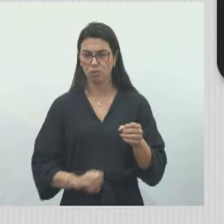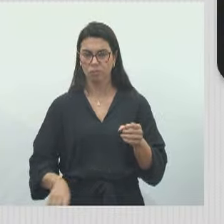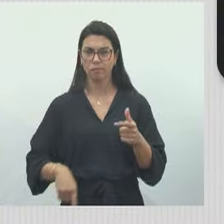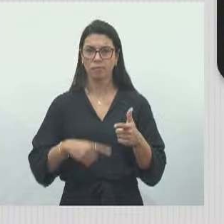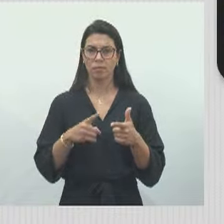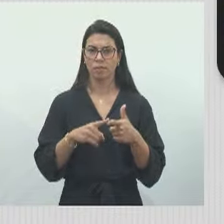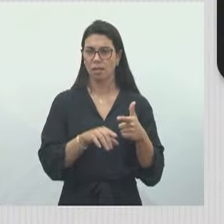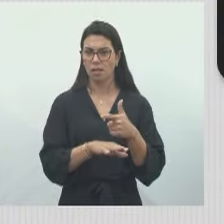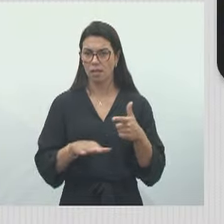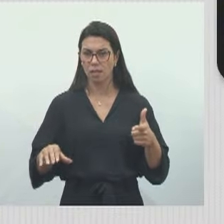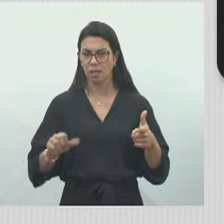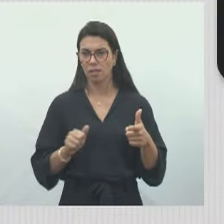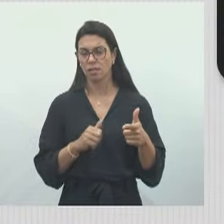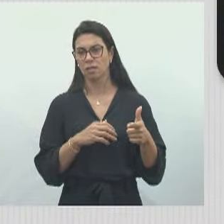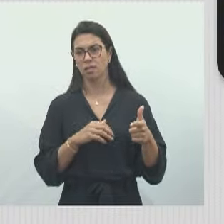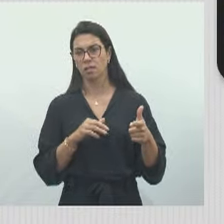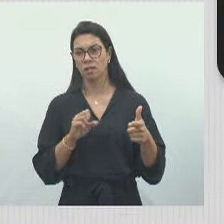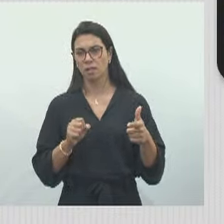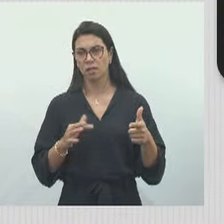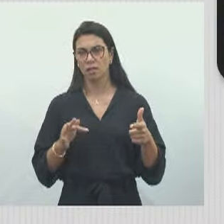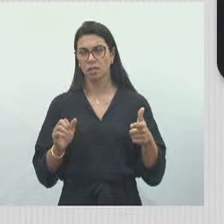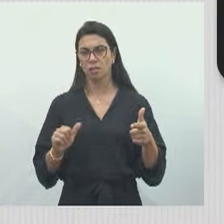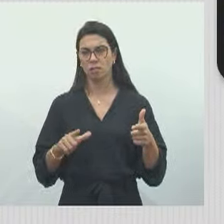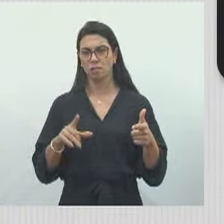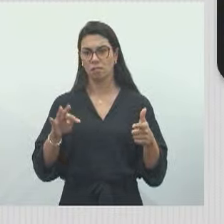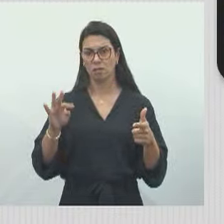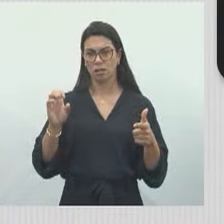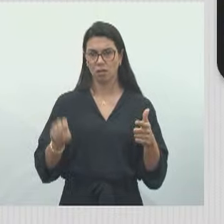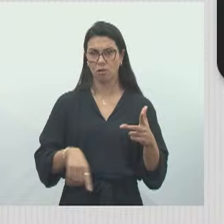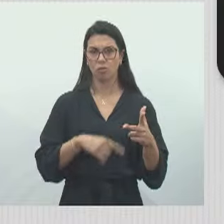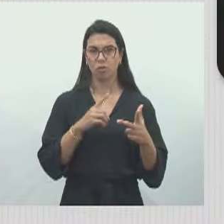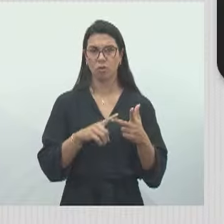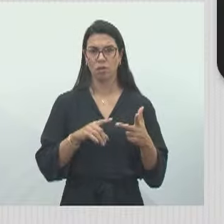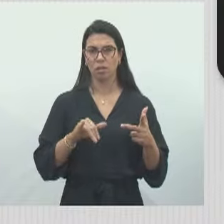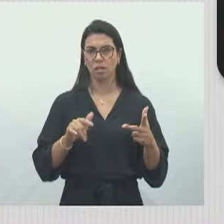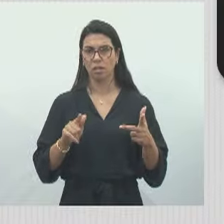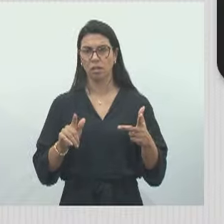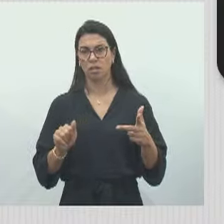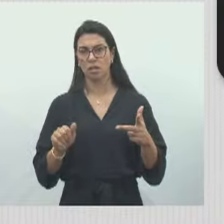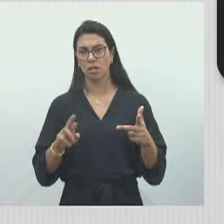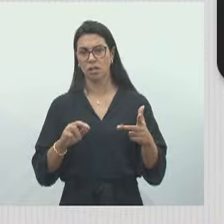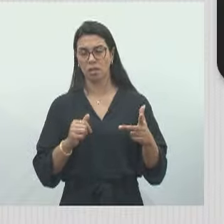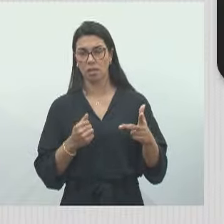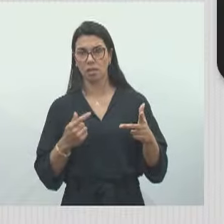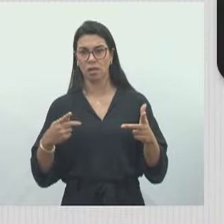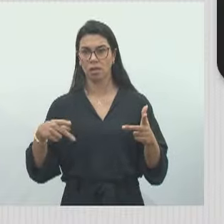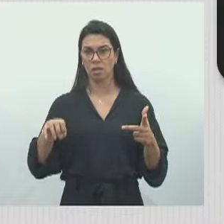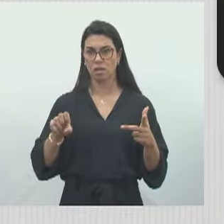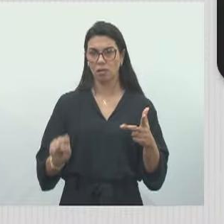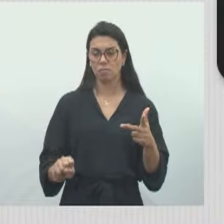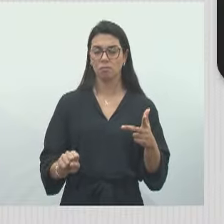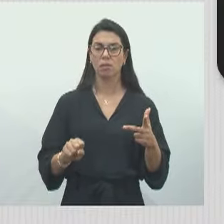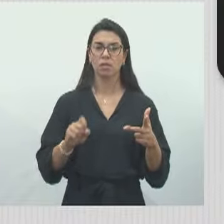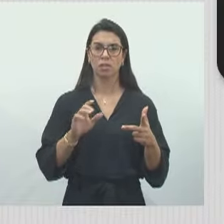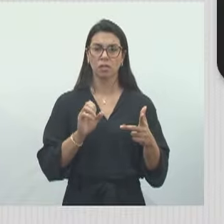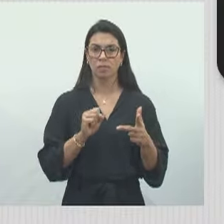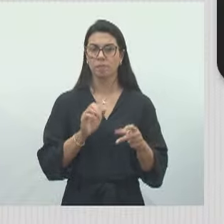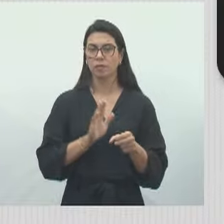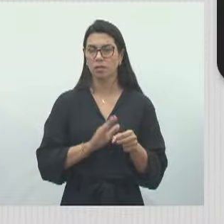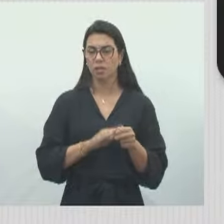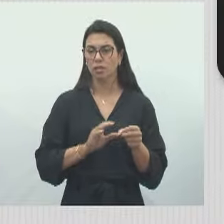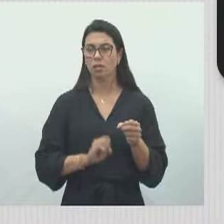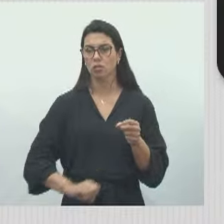né, eu acho que é importante. Isso aí, né? Garapés hoje já pode contar com a estação de tratamento de esgoto, aonde possa